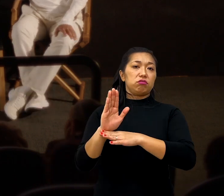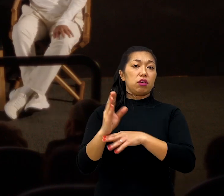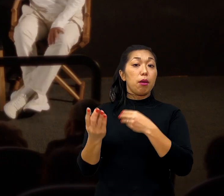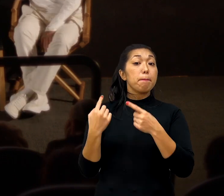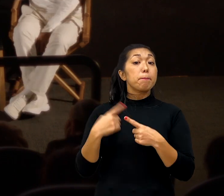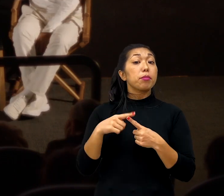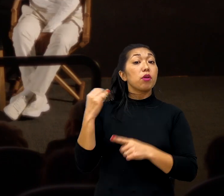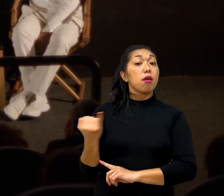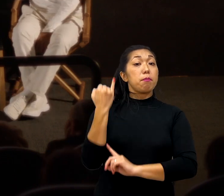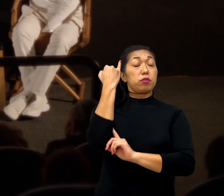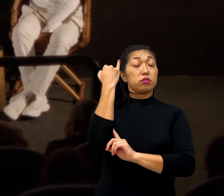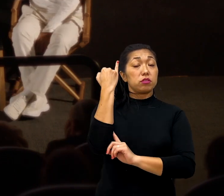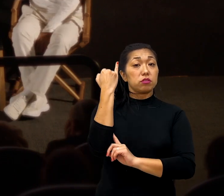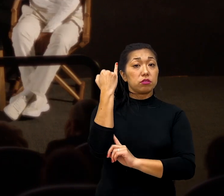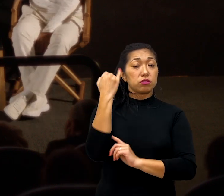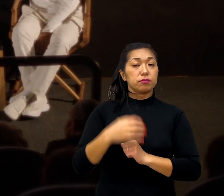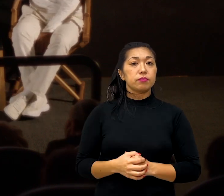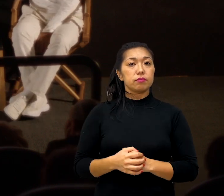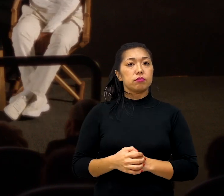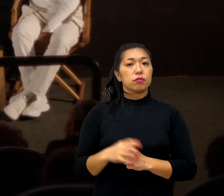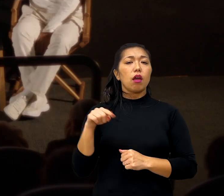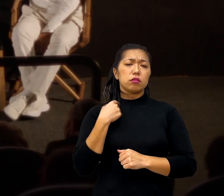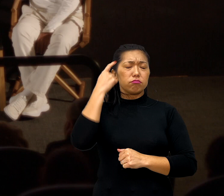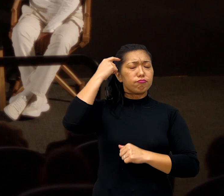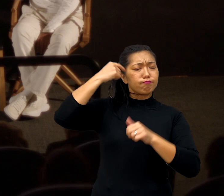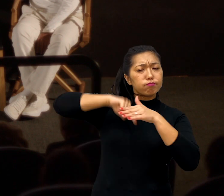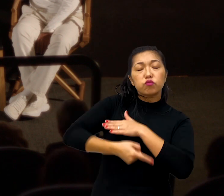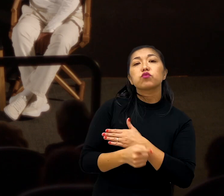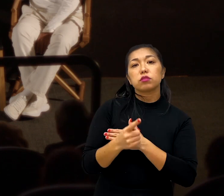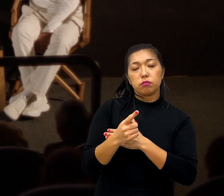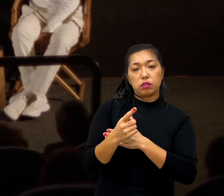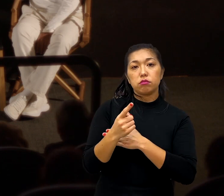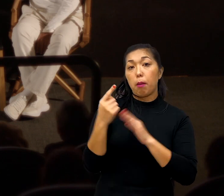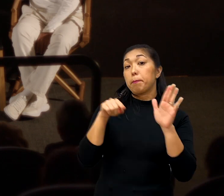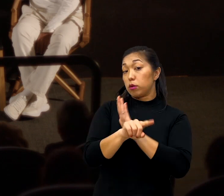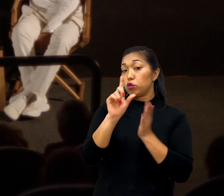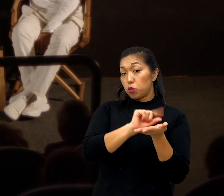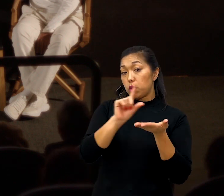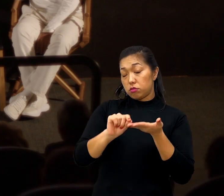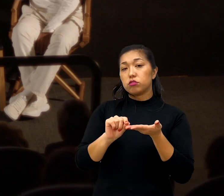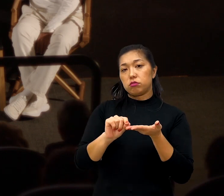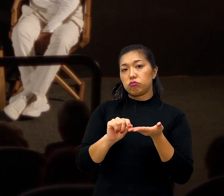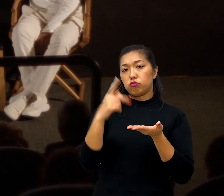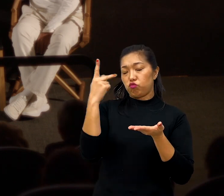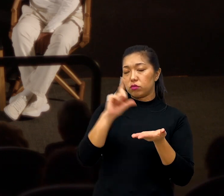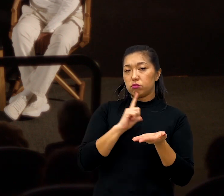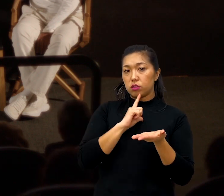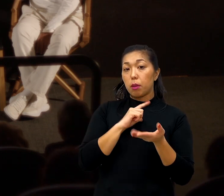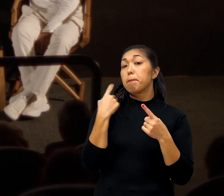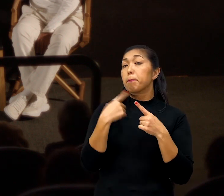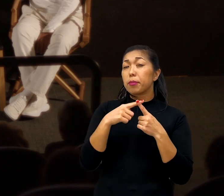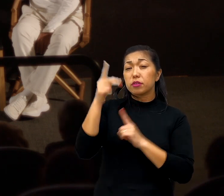importância? Fazendo um aprofundamento à pergunta que está no seu artigo, que é: por que